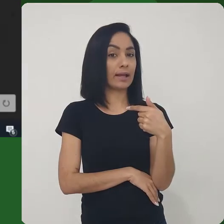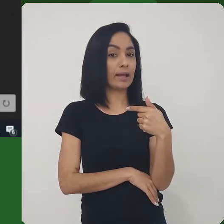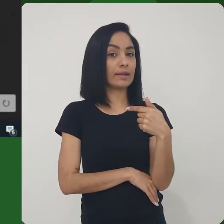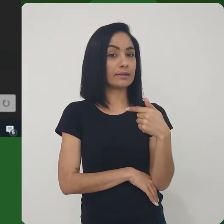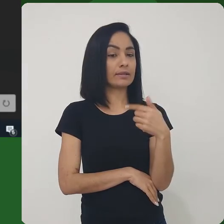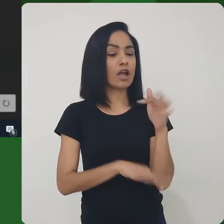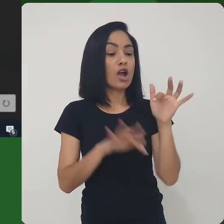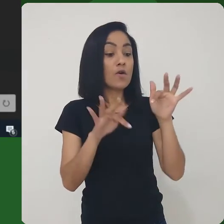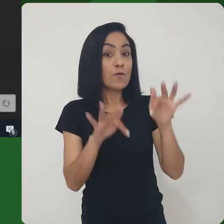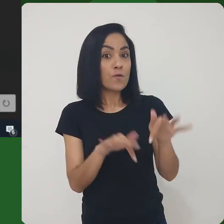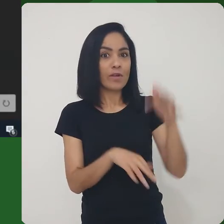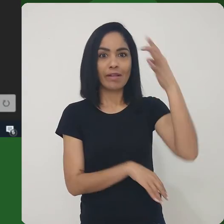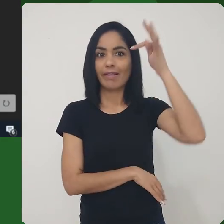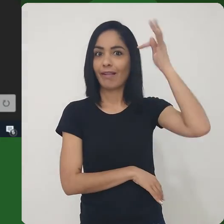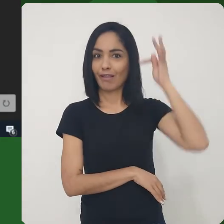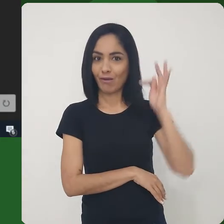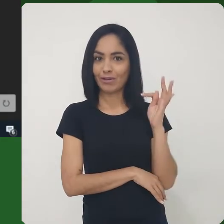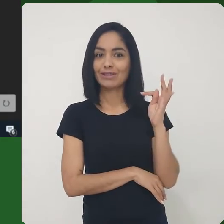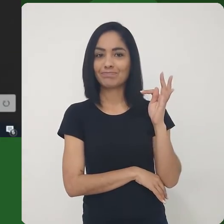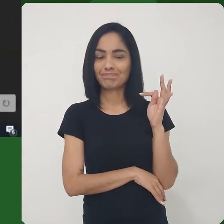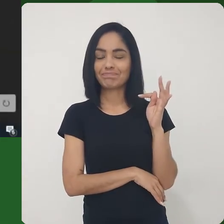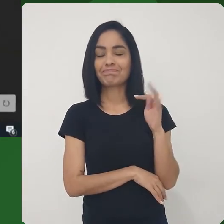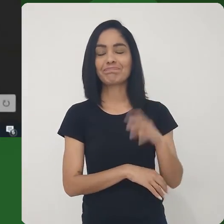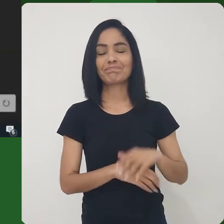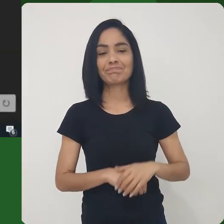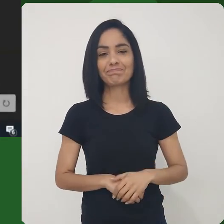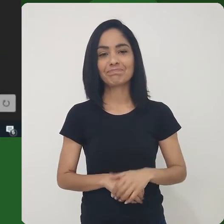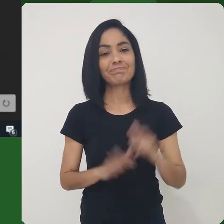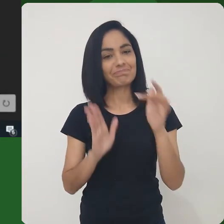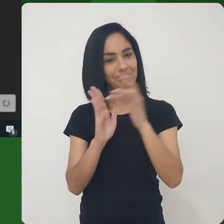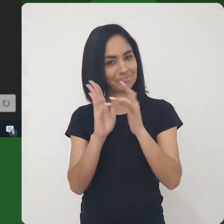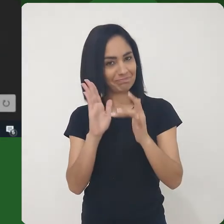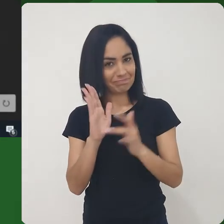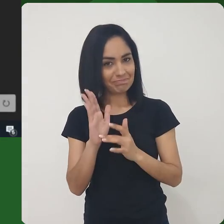57, né, terminando a parte teórica da ata, e